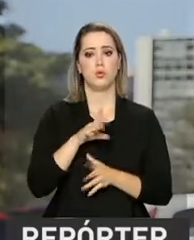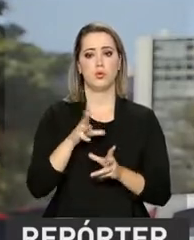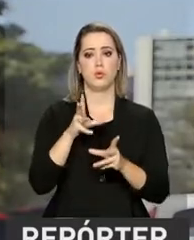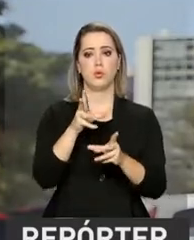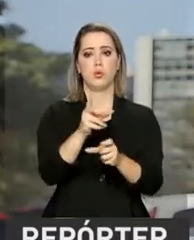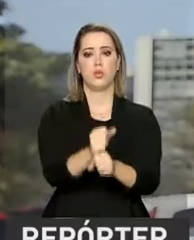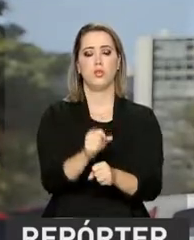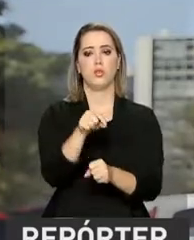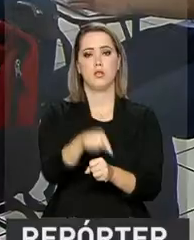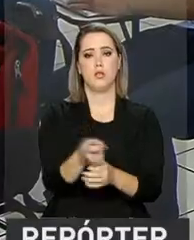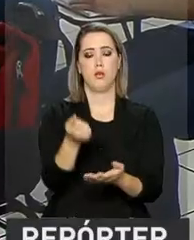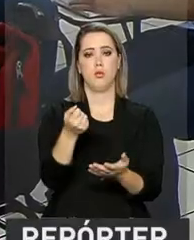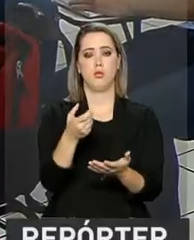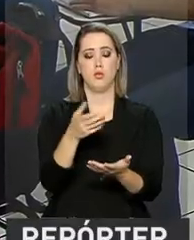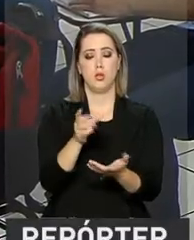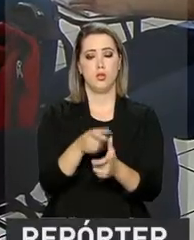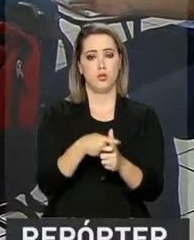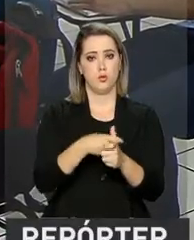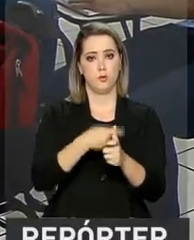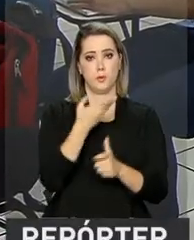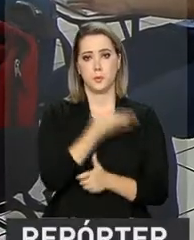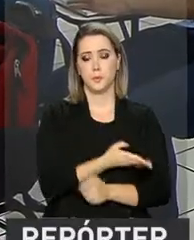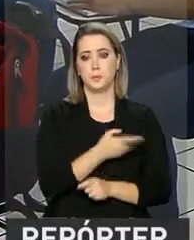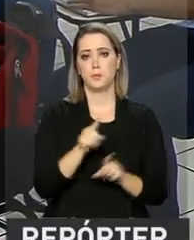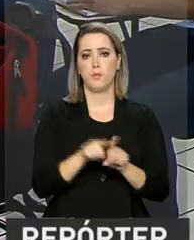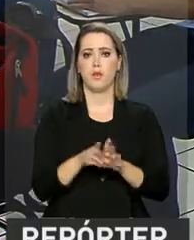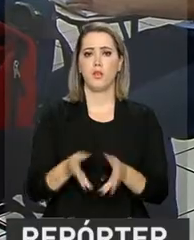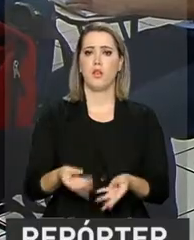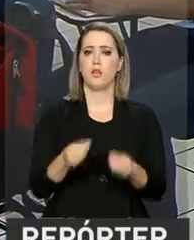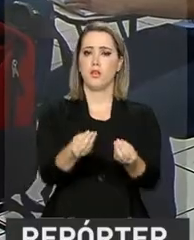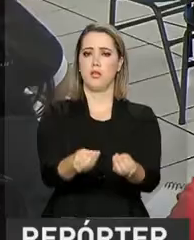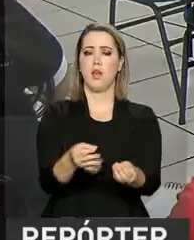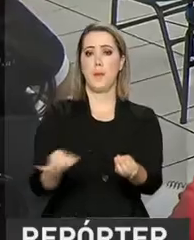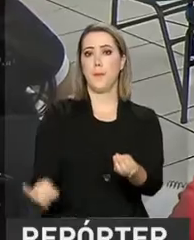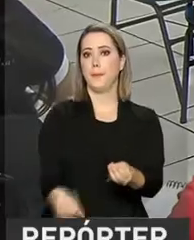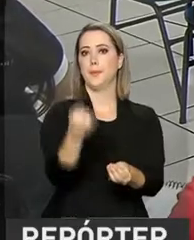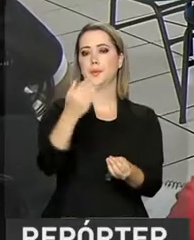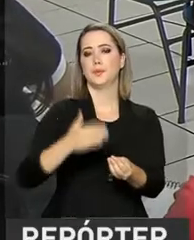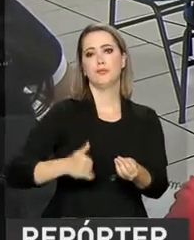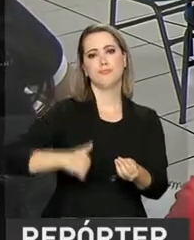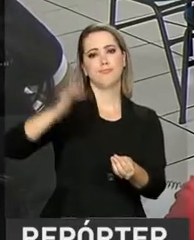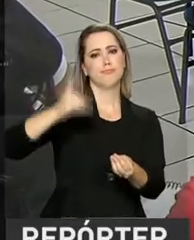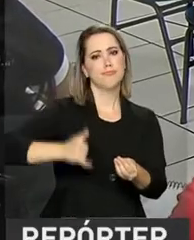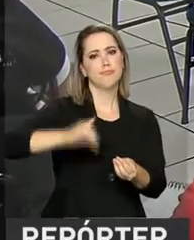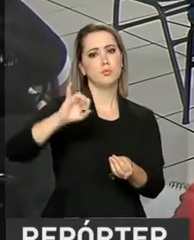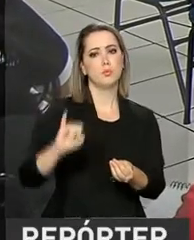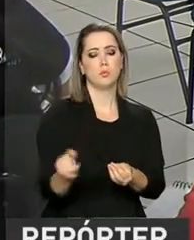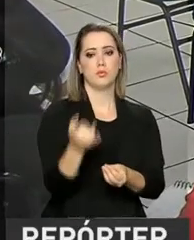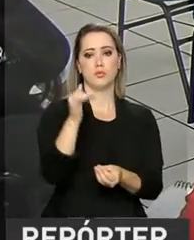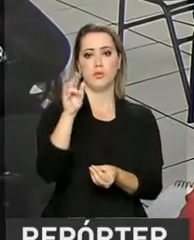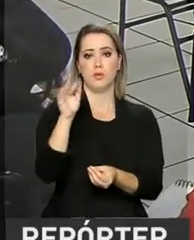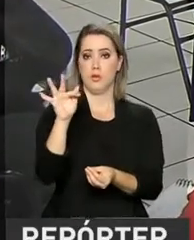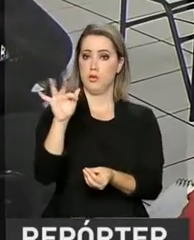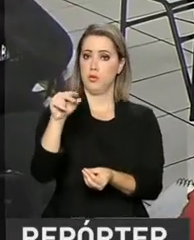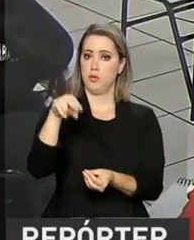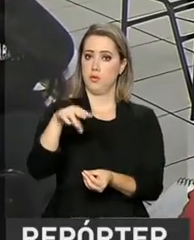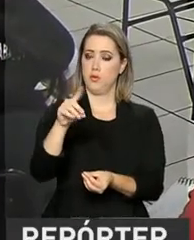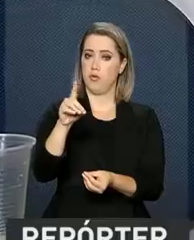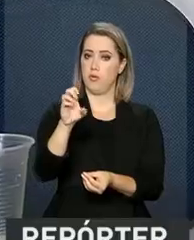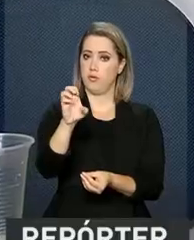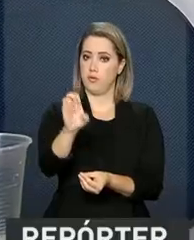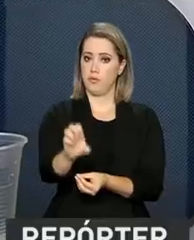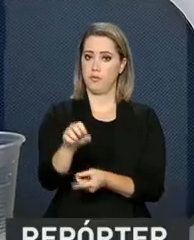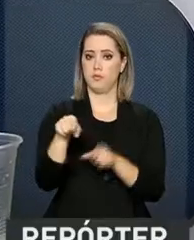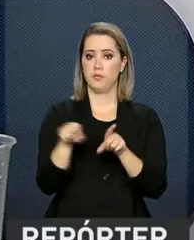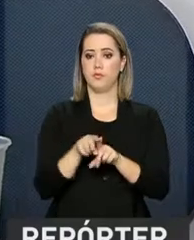total do financiamento para dar mais oportunidades aos alunos o fundo nacional de desenvolvimento da educação o